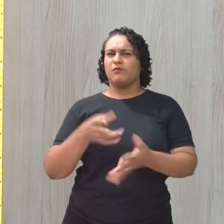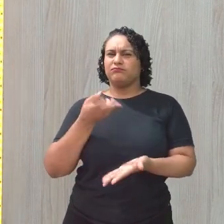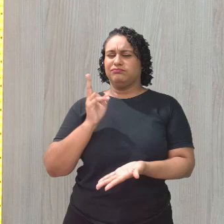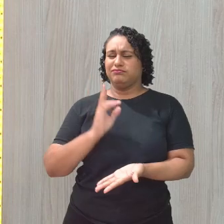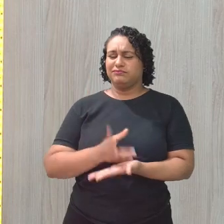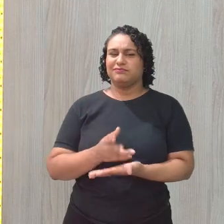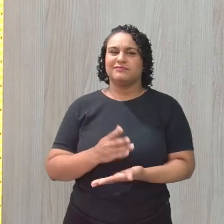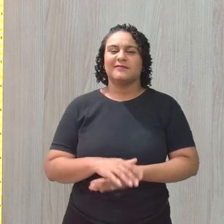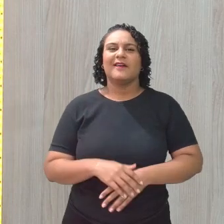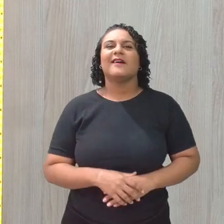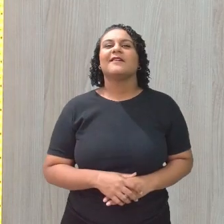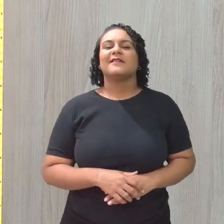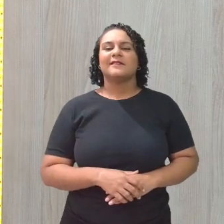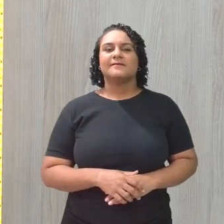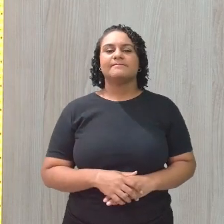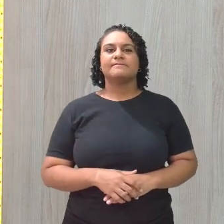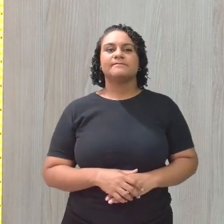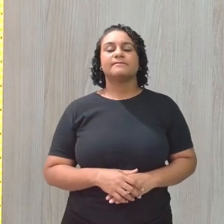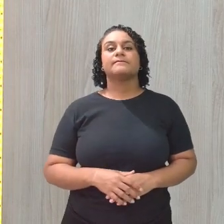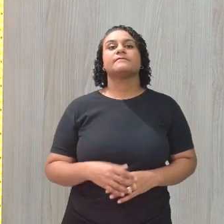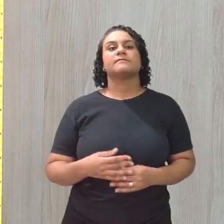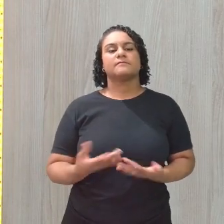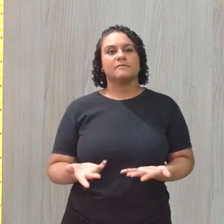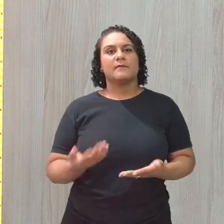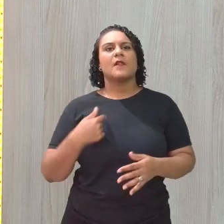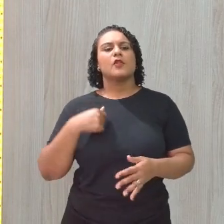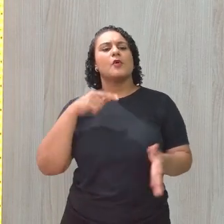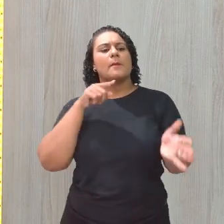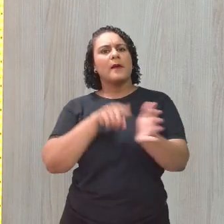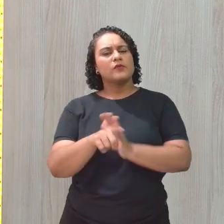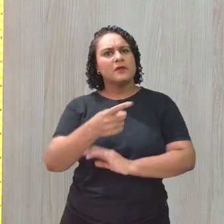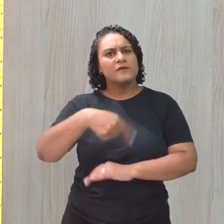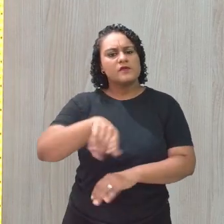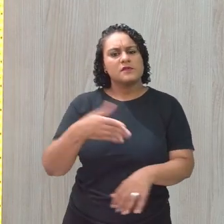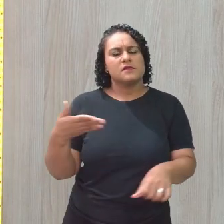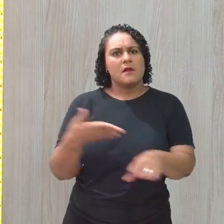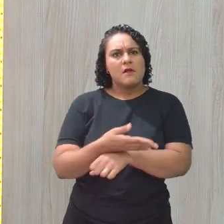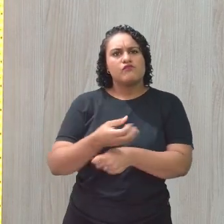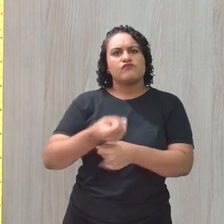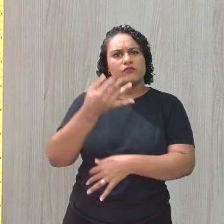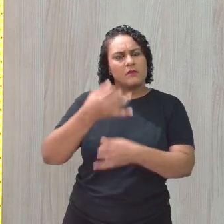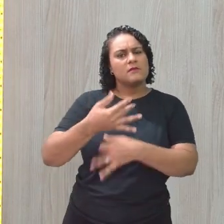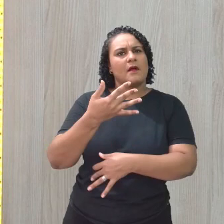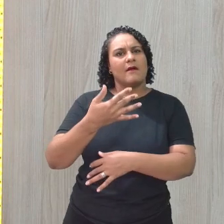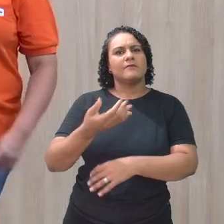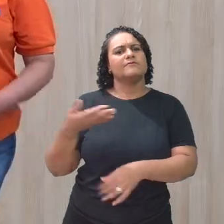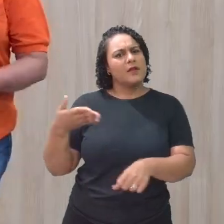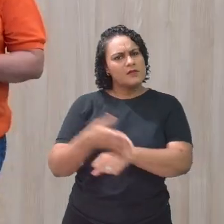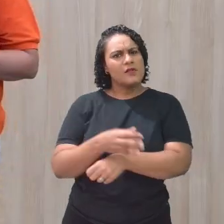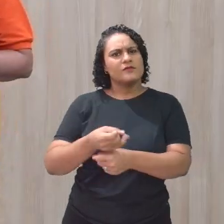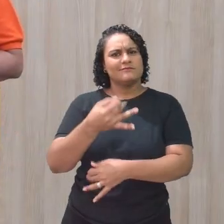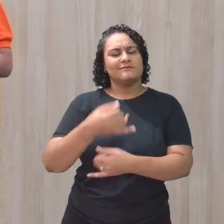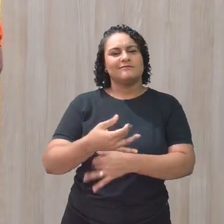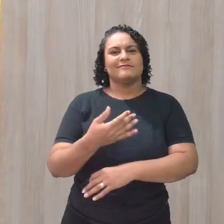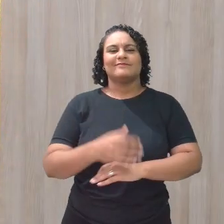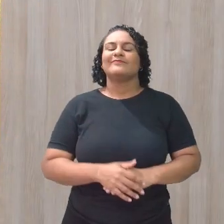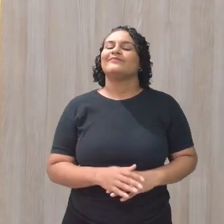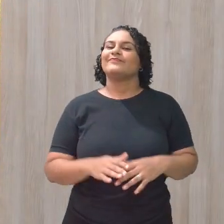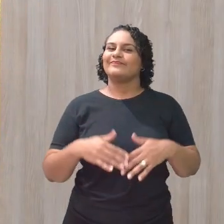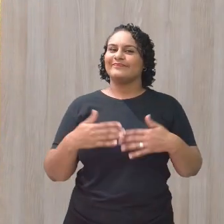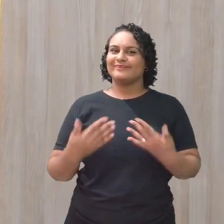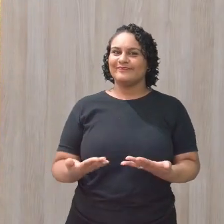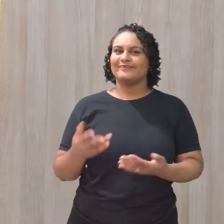aula dela. Muito e falem legal. comigo aqui, ó. Estou fazendo perguntas para vocês. Respondam, tô aqui. Isso, professora